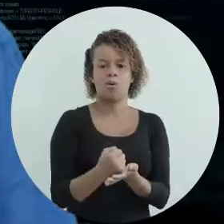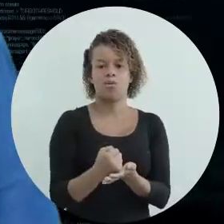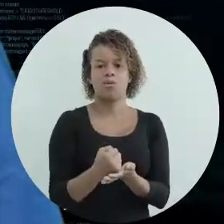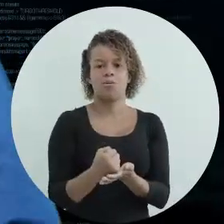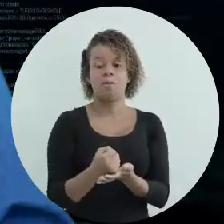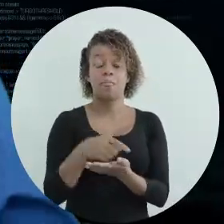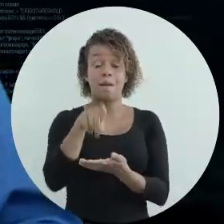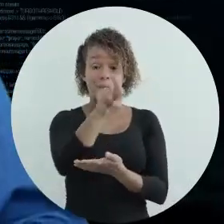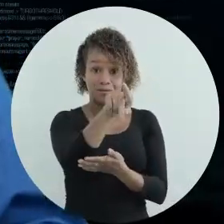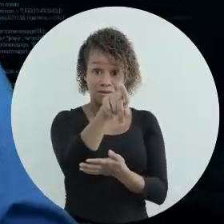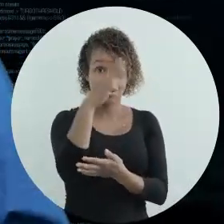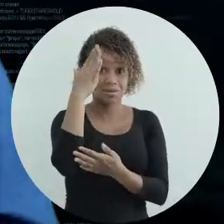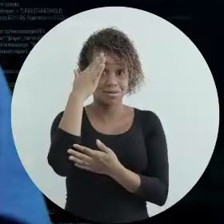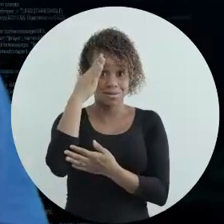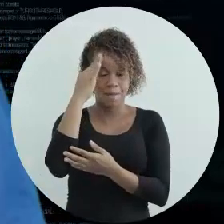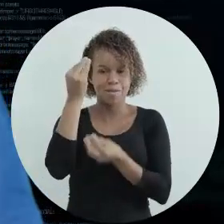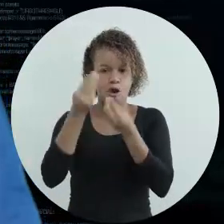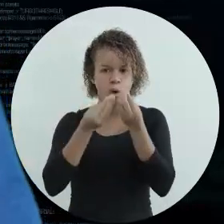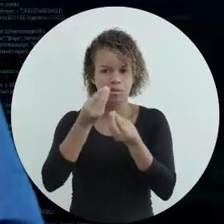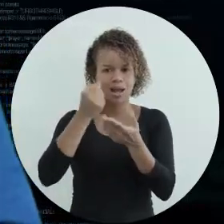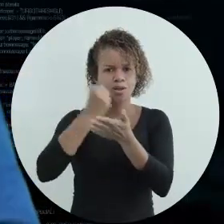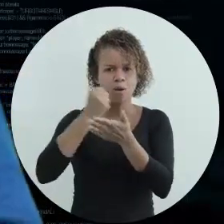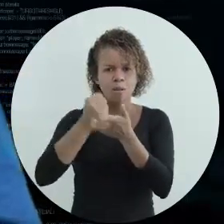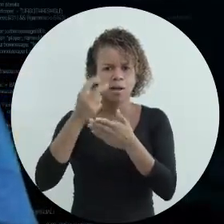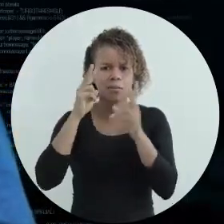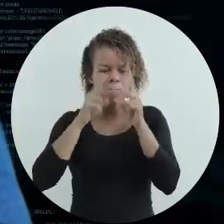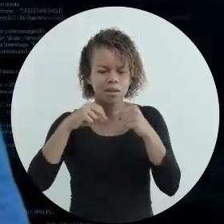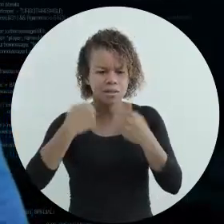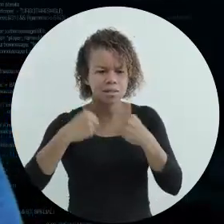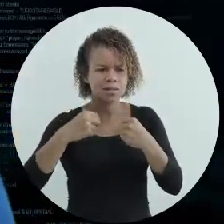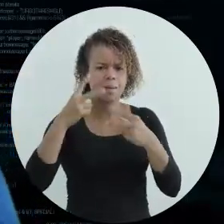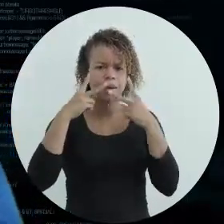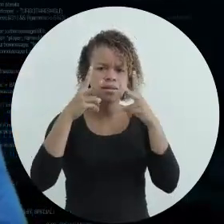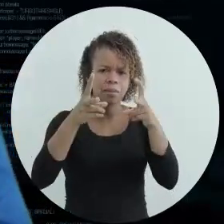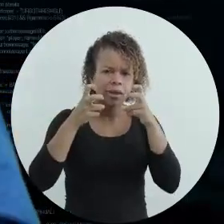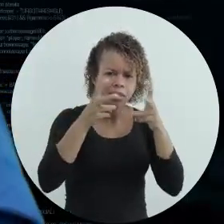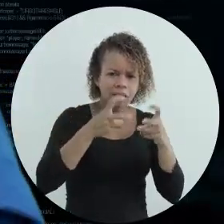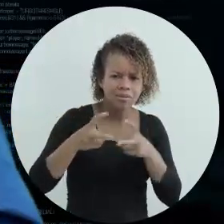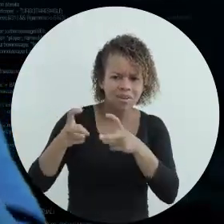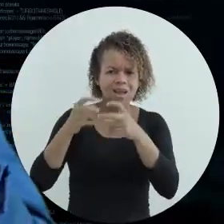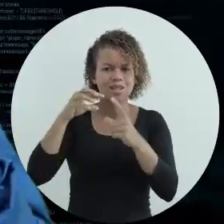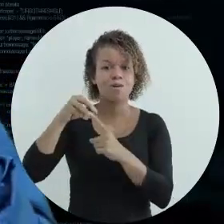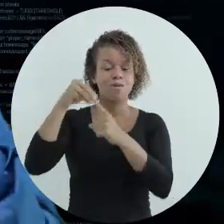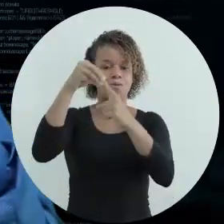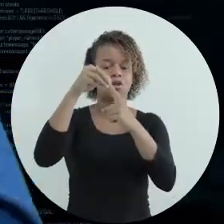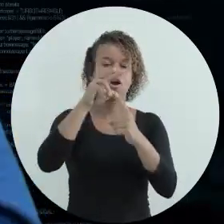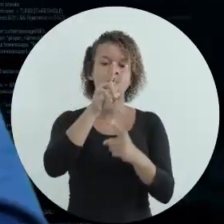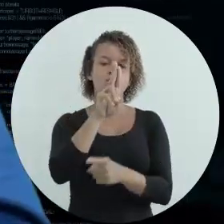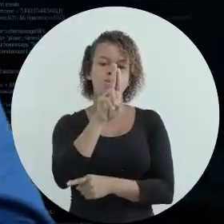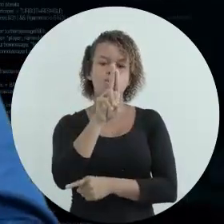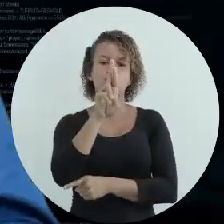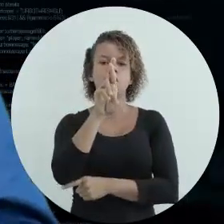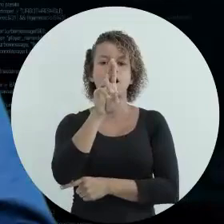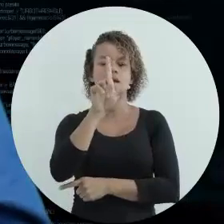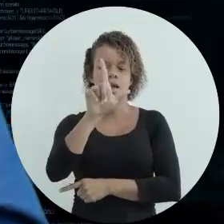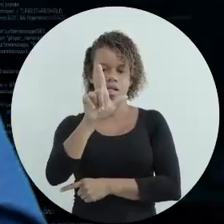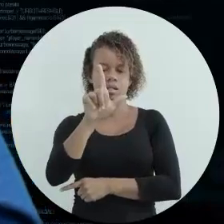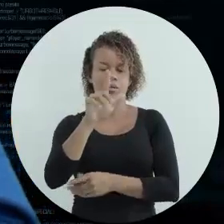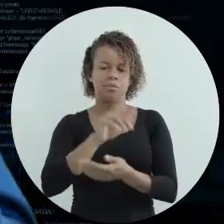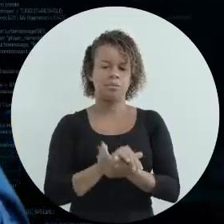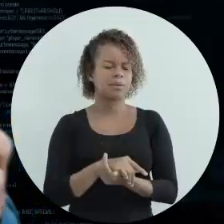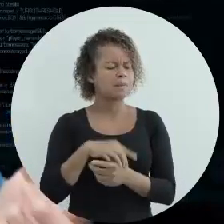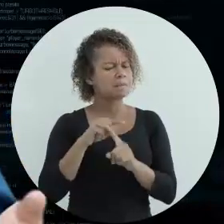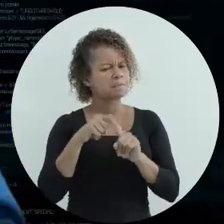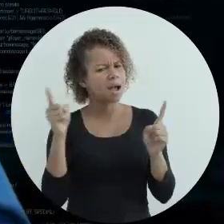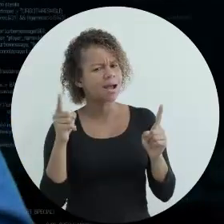saber aonde está esse documento, ela precisa de uma identificação única, a URL. Mas isso daí tudo,